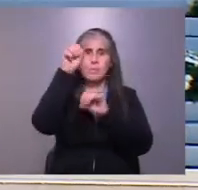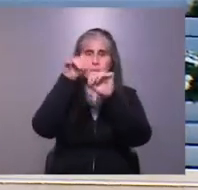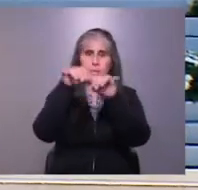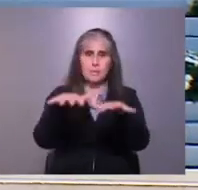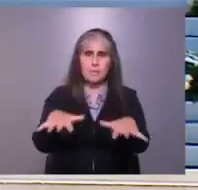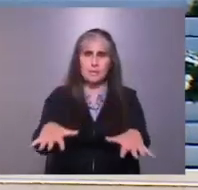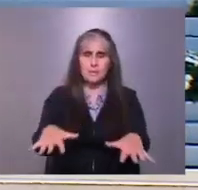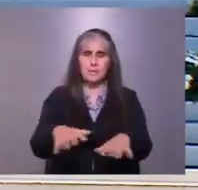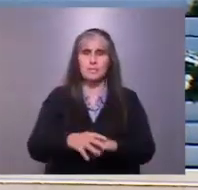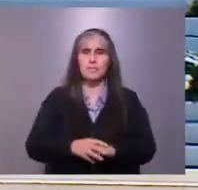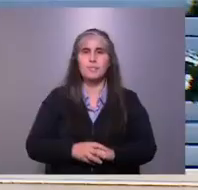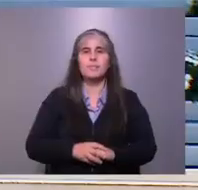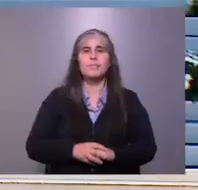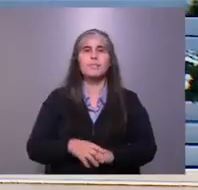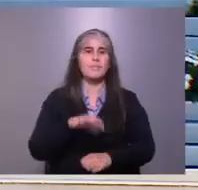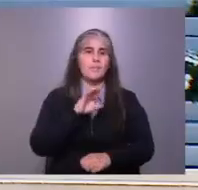Palavra do Senhor.